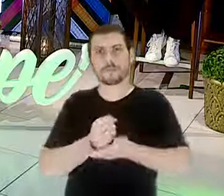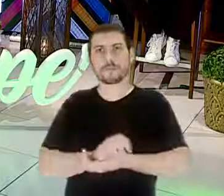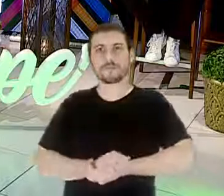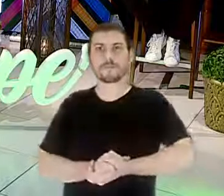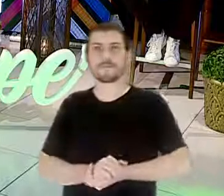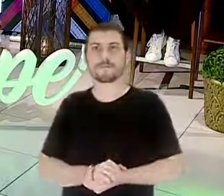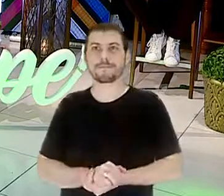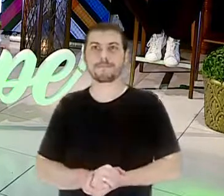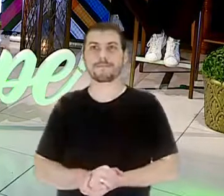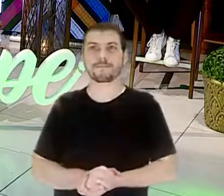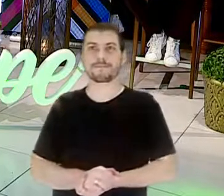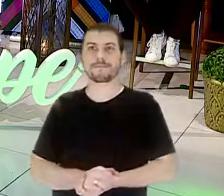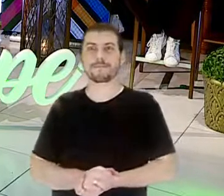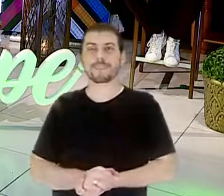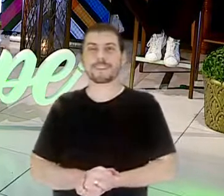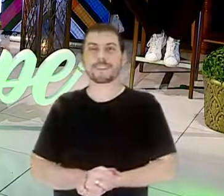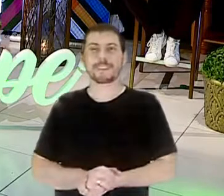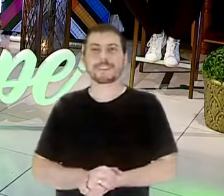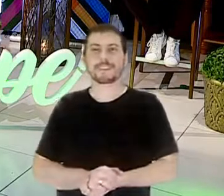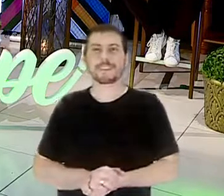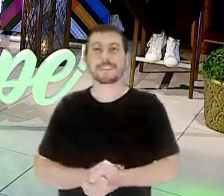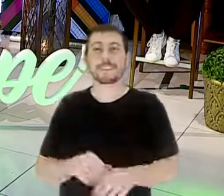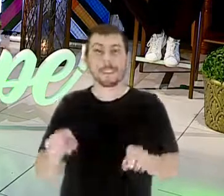Essa próxima música eu quero dedicar a duas pessoas.